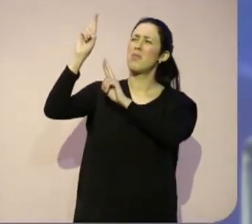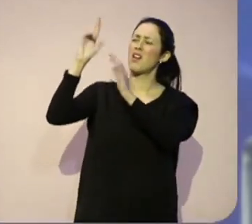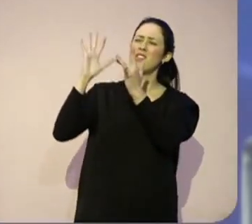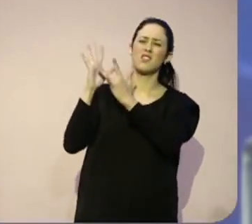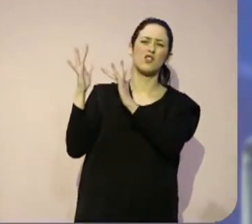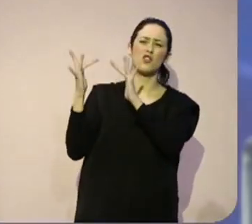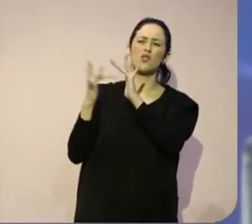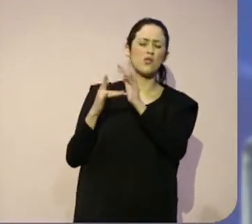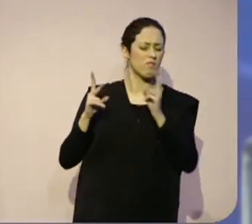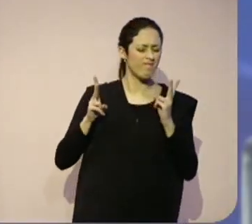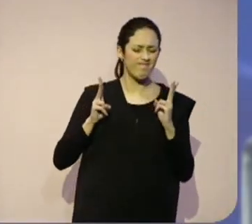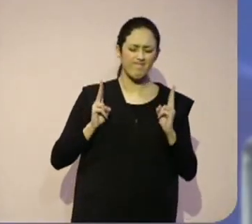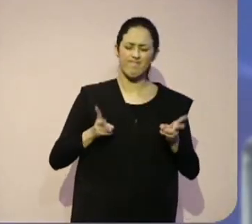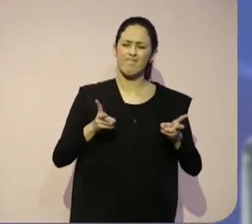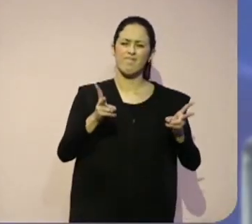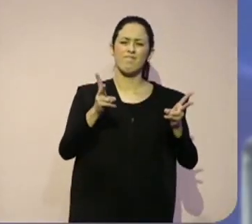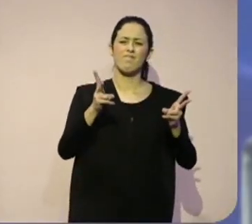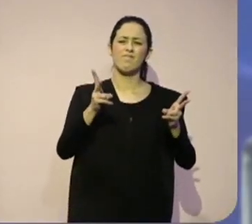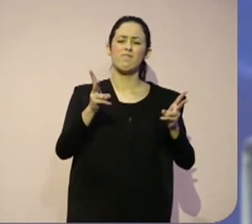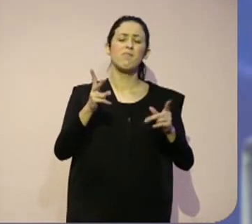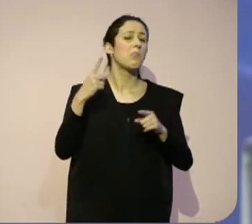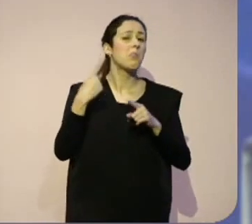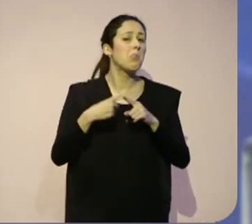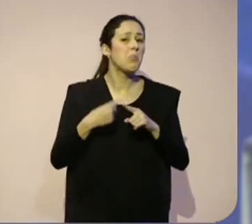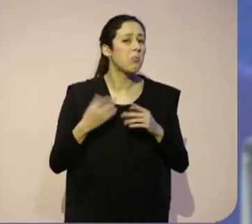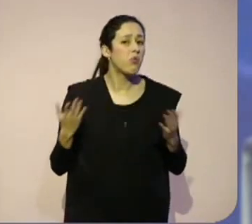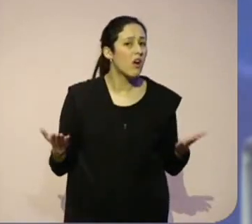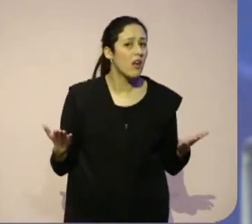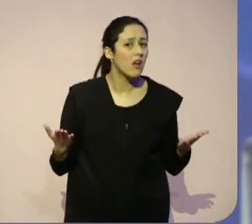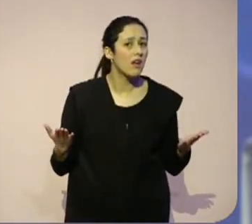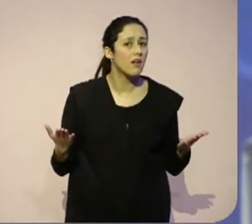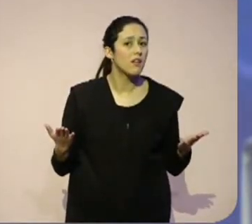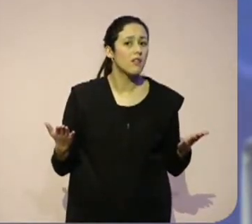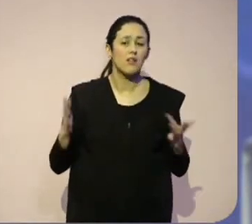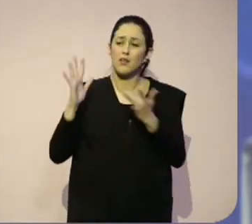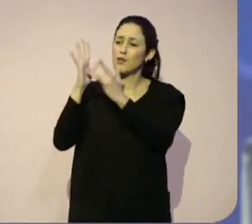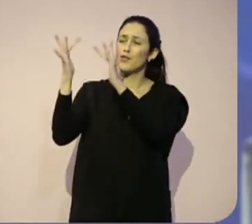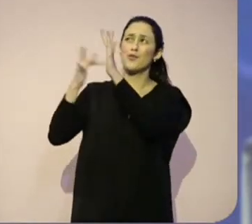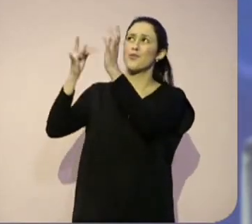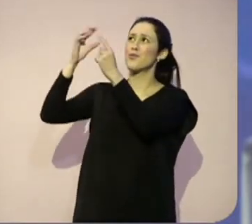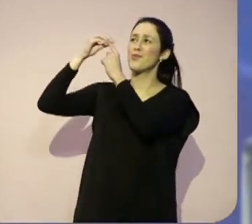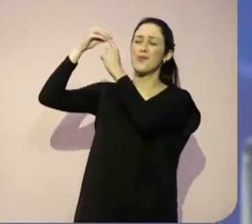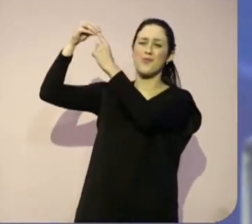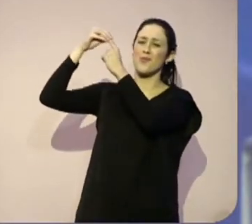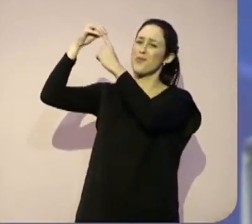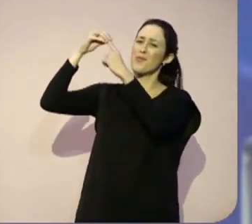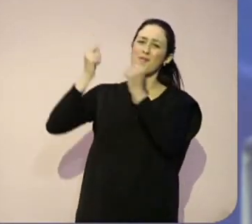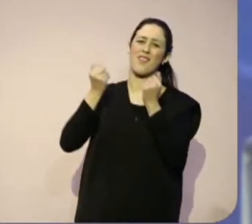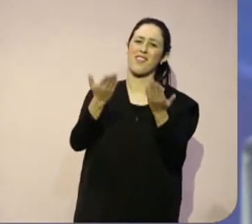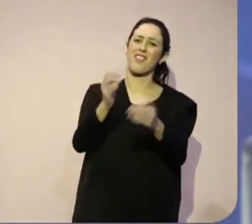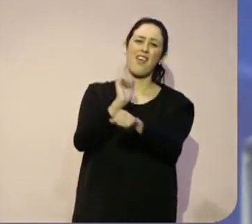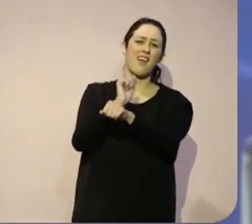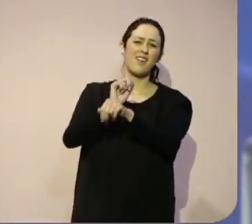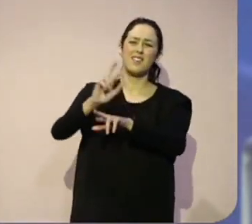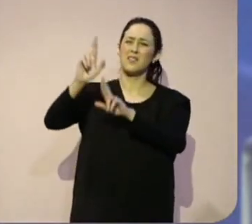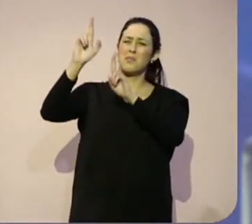de Jesus. Sabe por quê? Porque só Jesus dá segurança. Só Ele enche o coração